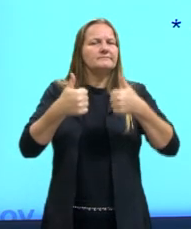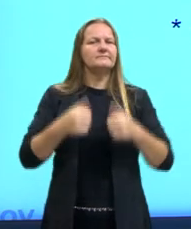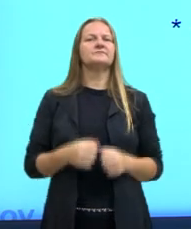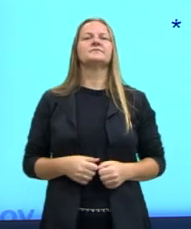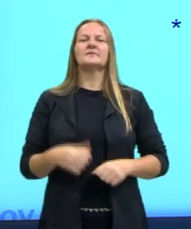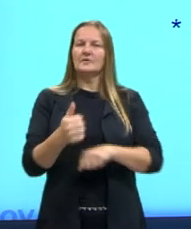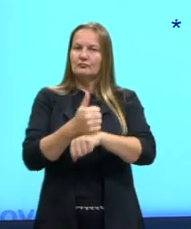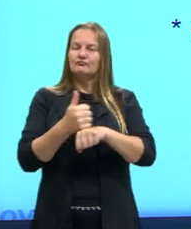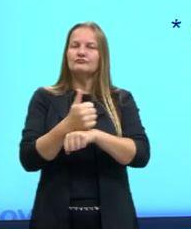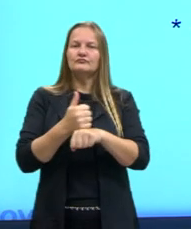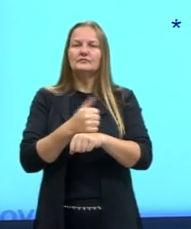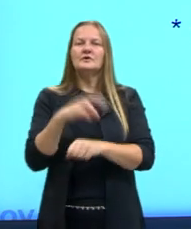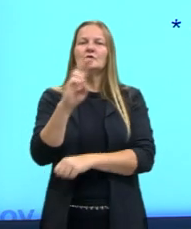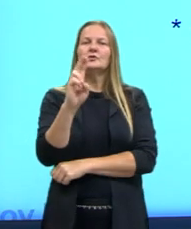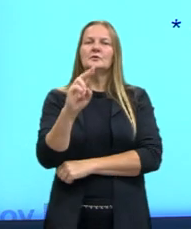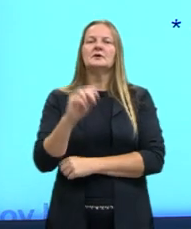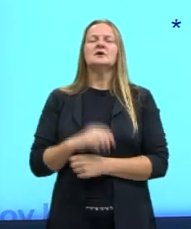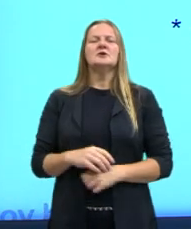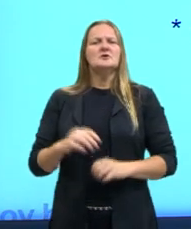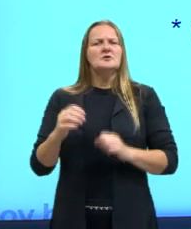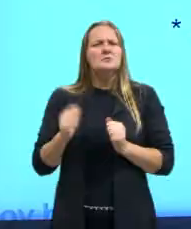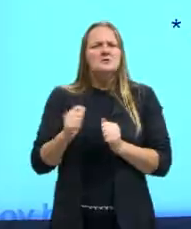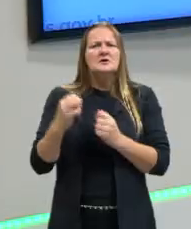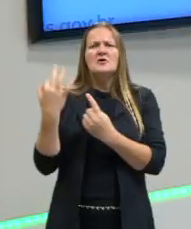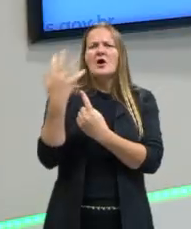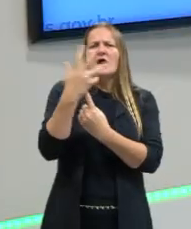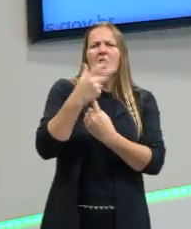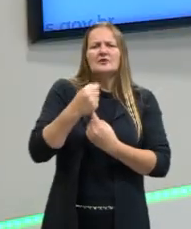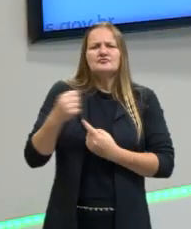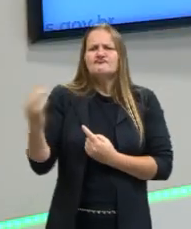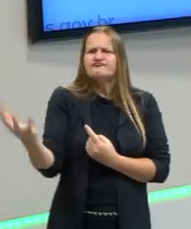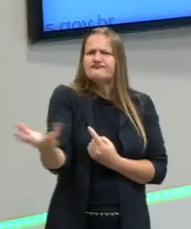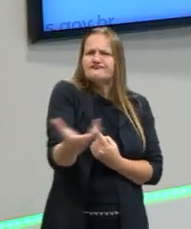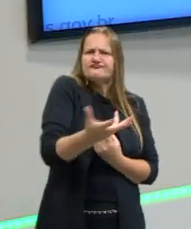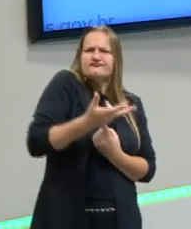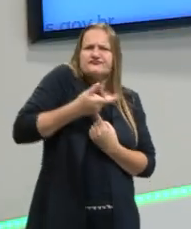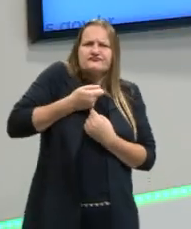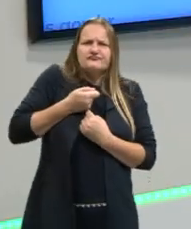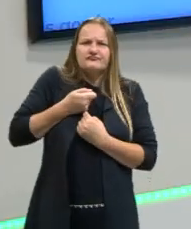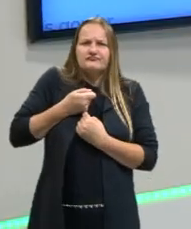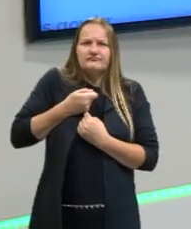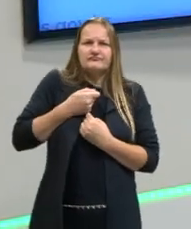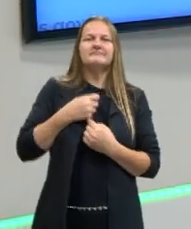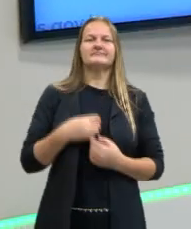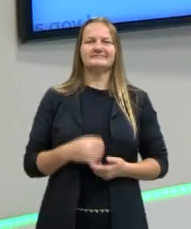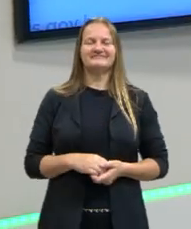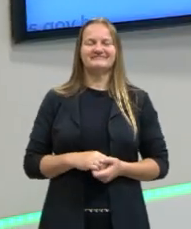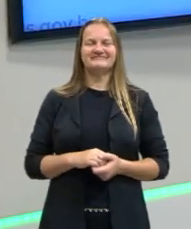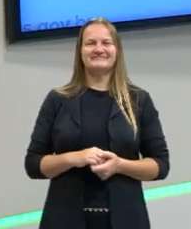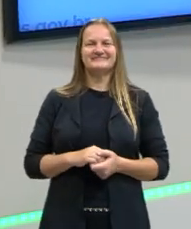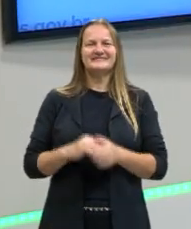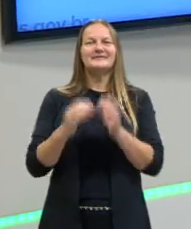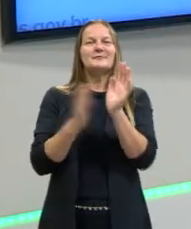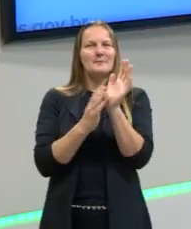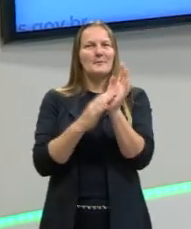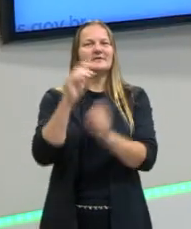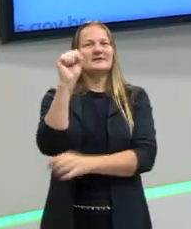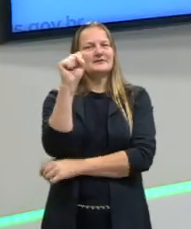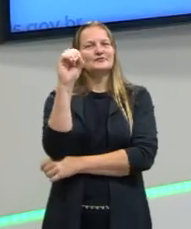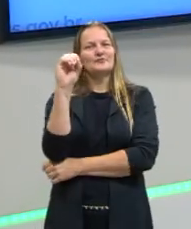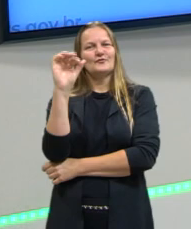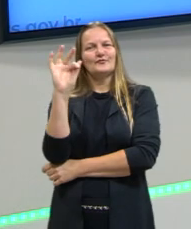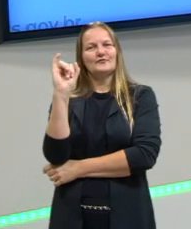também a erística que era convencer a arte do convencimento Então essa é a proposta dos sofistas